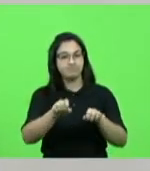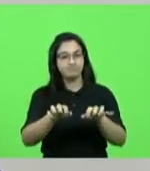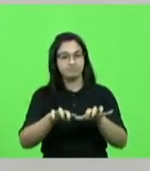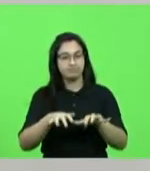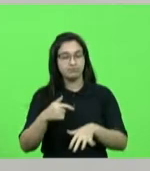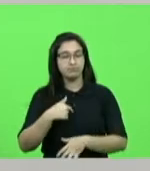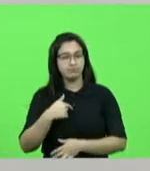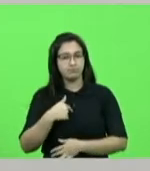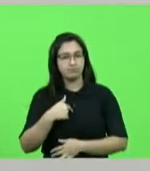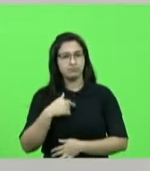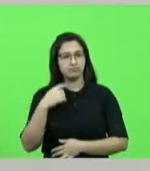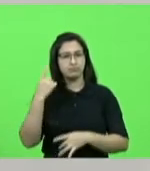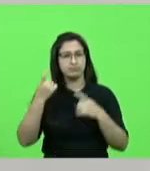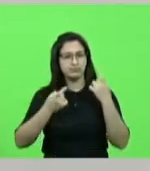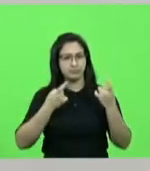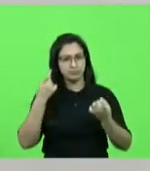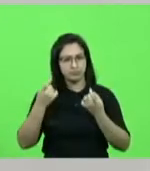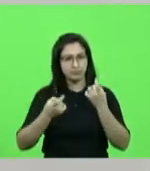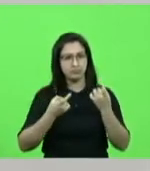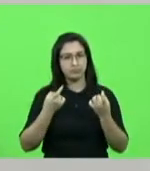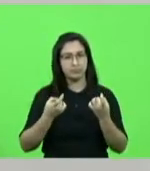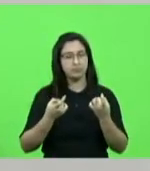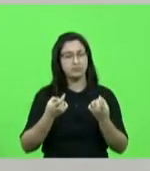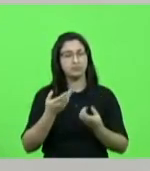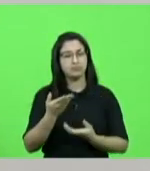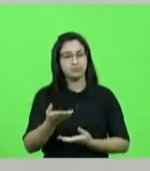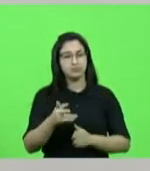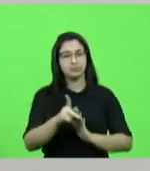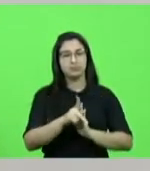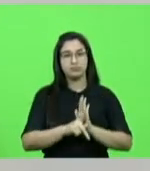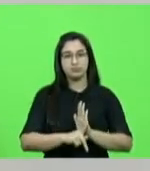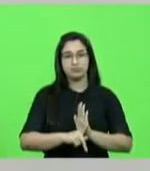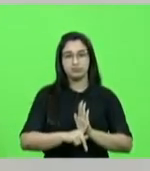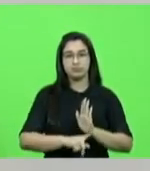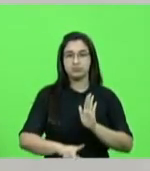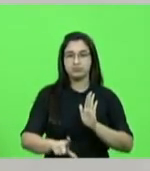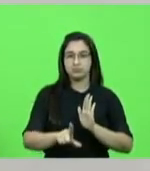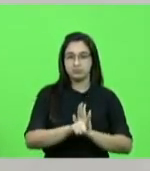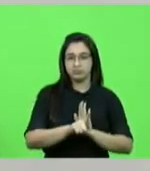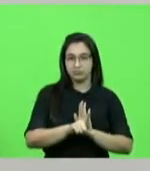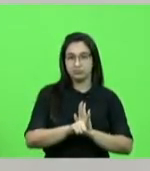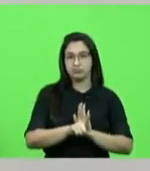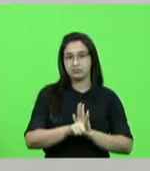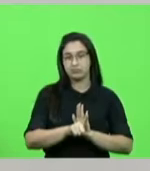preocupado com esse projeto de lei,